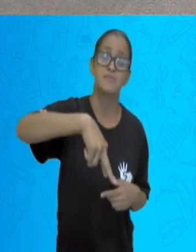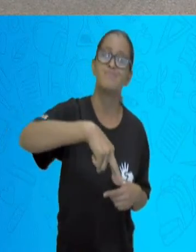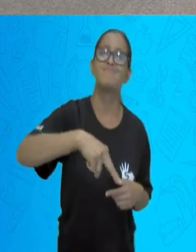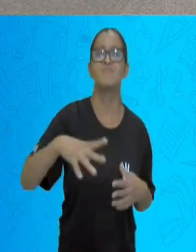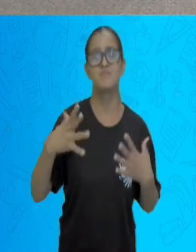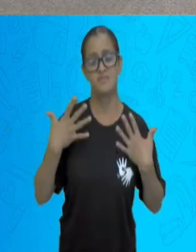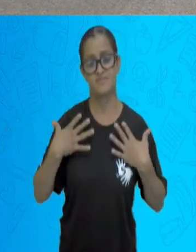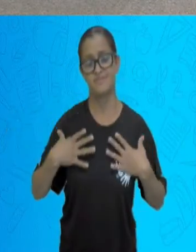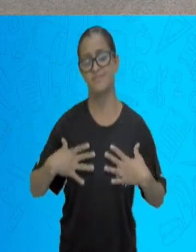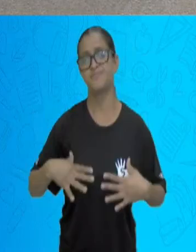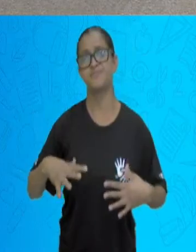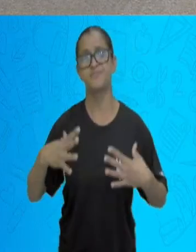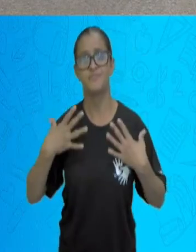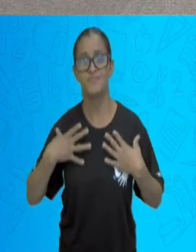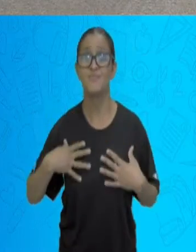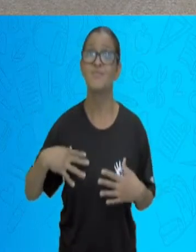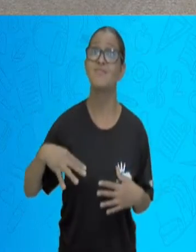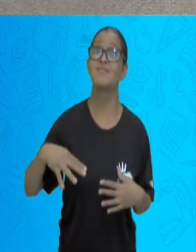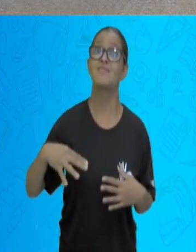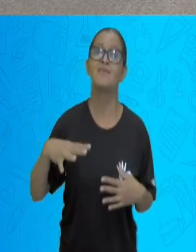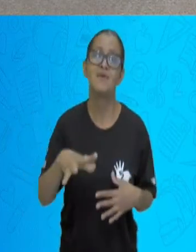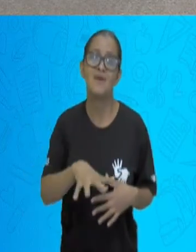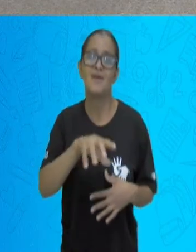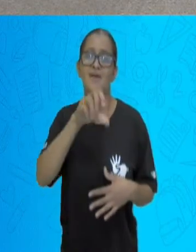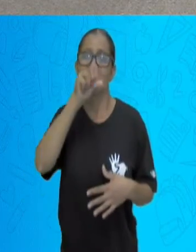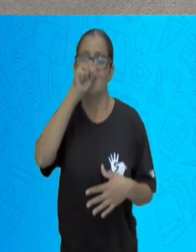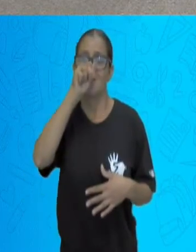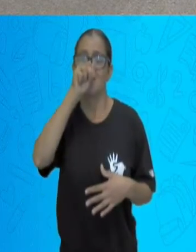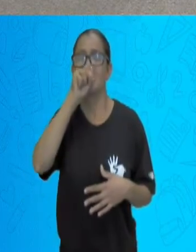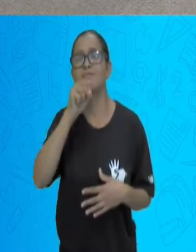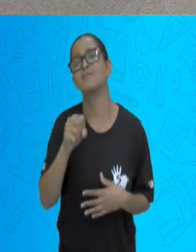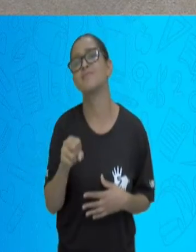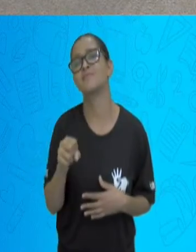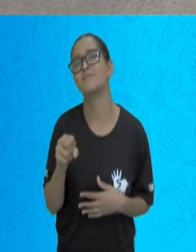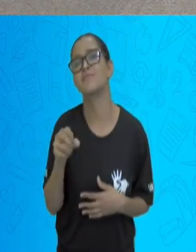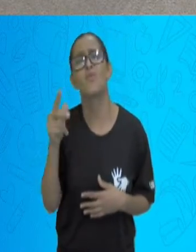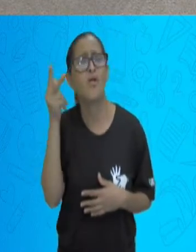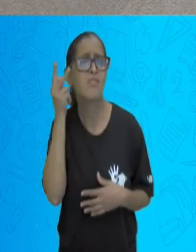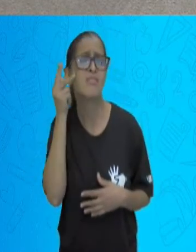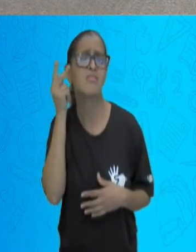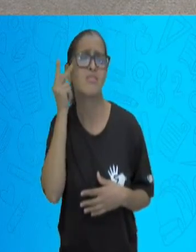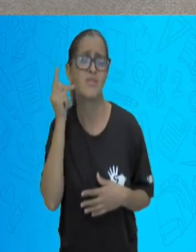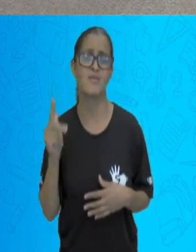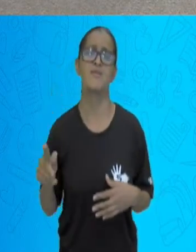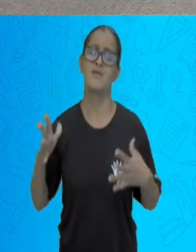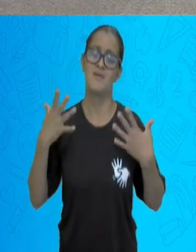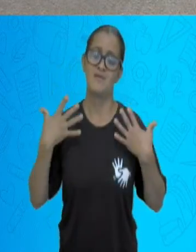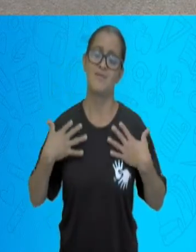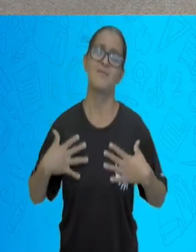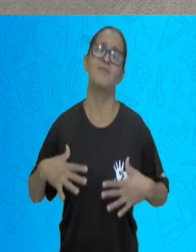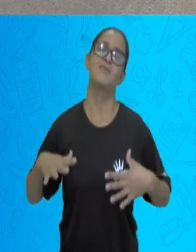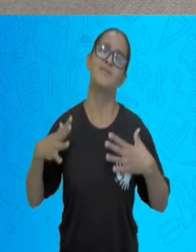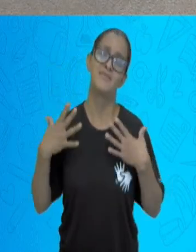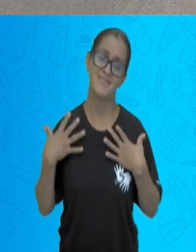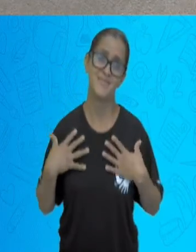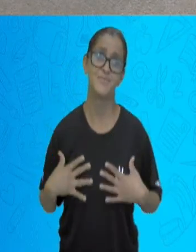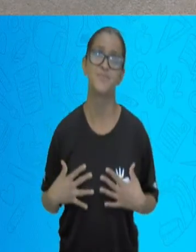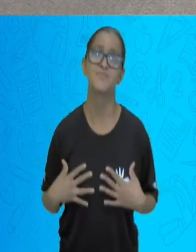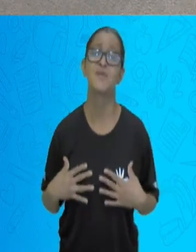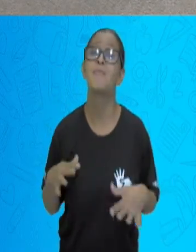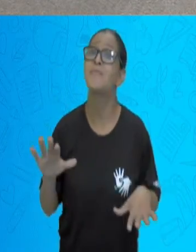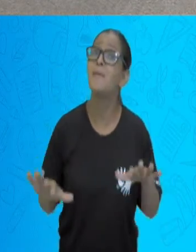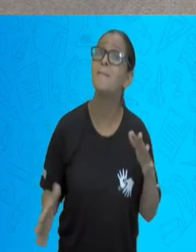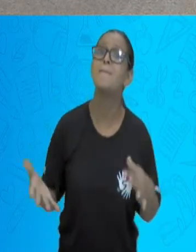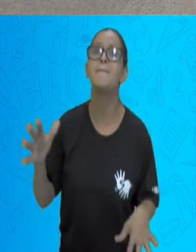estou paradinha, minha respiração é mais tranquila. Então, tudo isso está envolto nessa pressão atmosférica, na